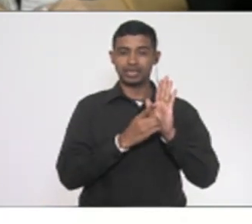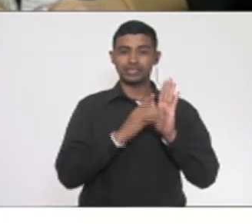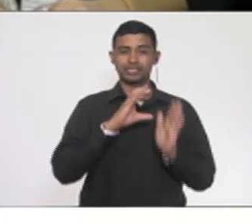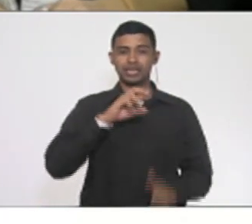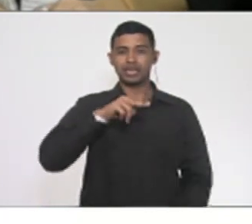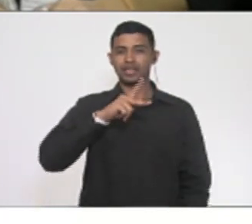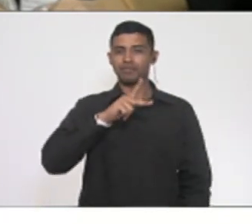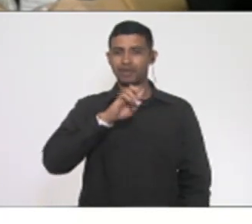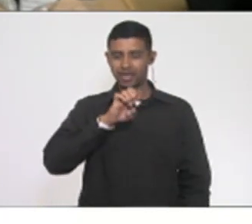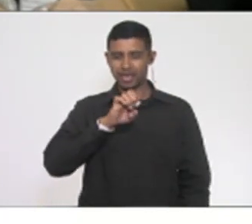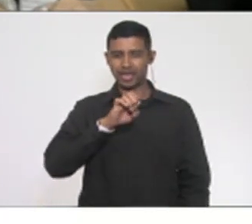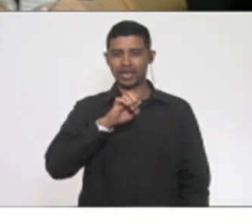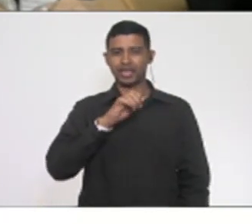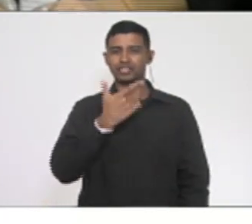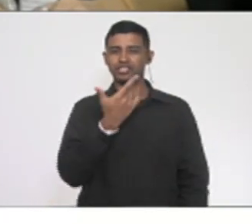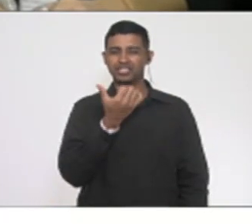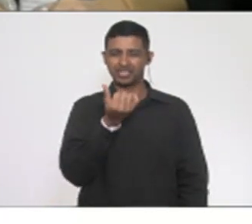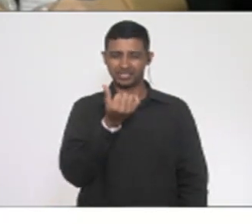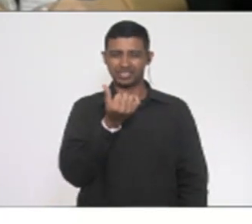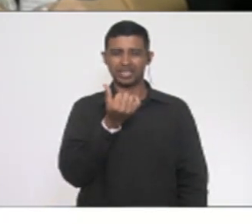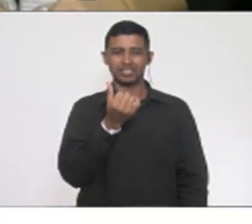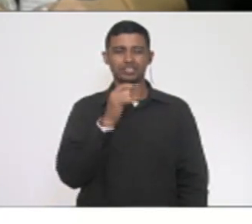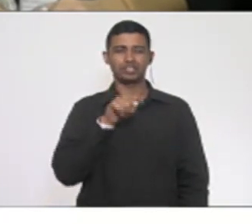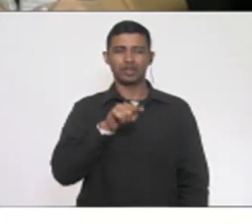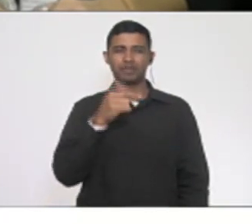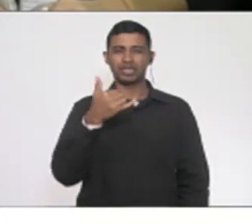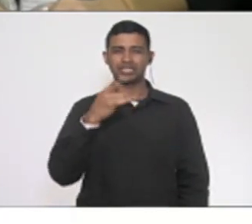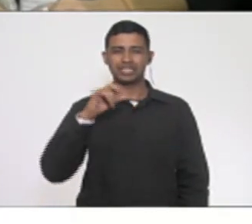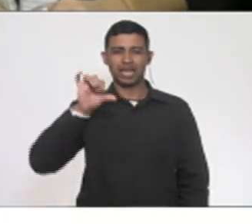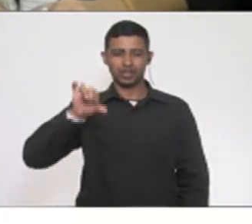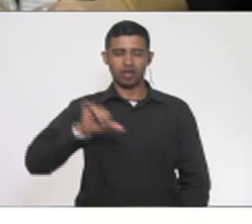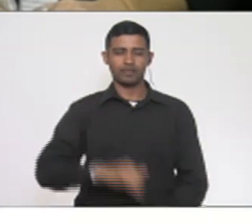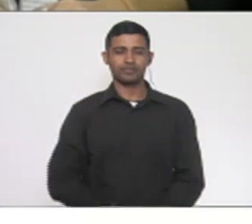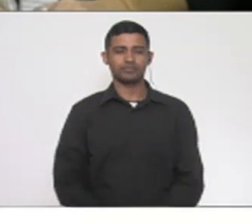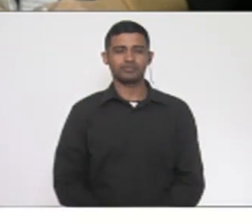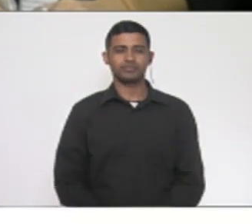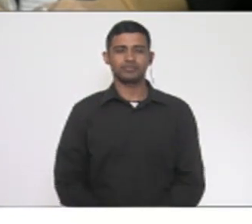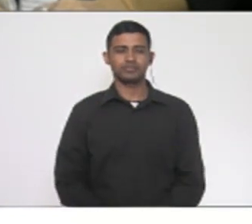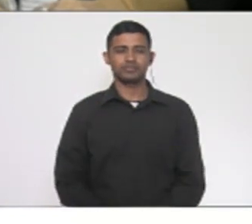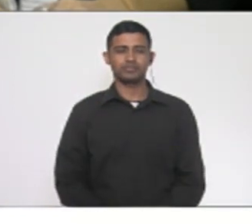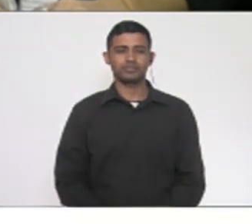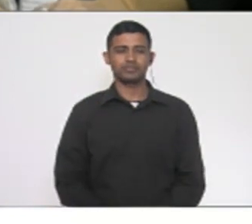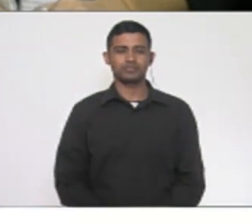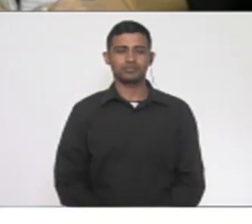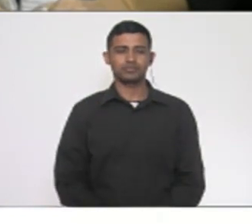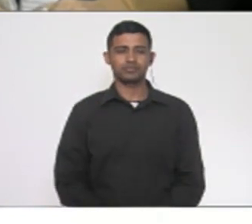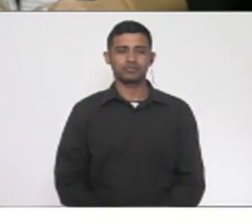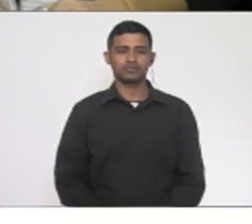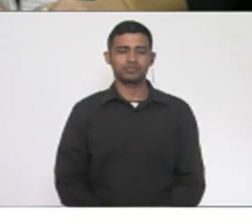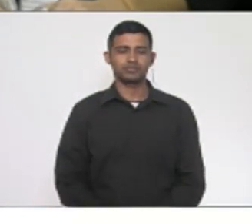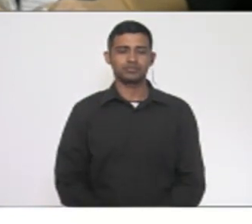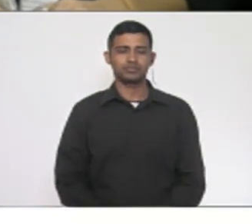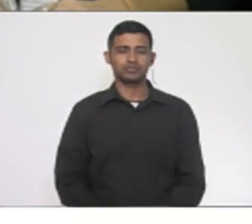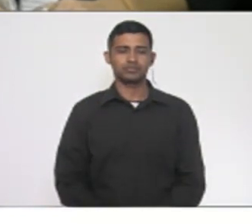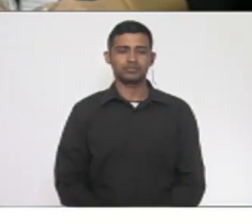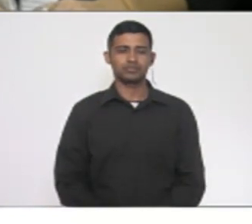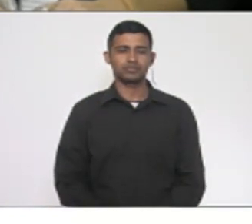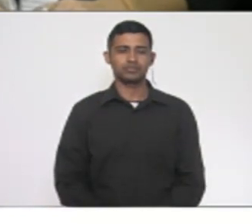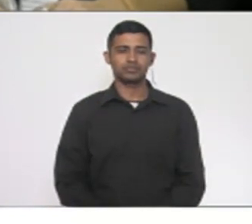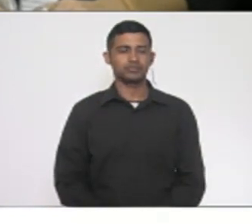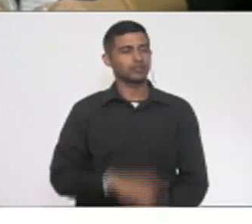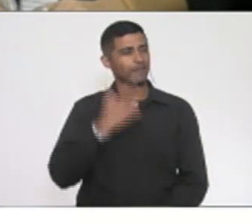16 de 2019, que foi mês passado também, no princípio do mês passado, e um termo de cessação de conduta,